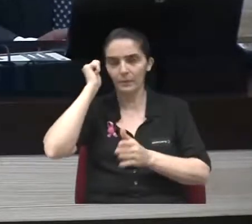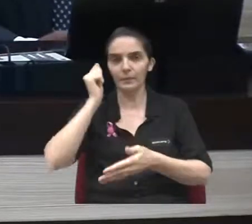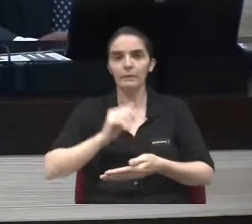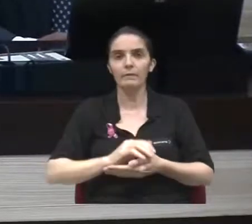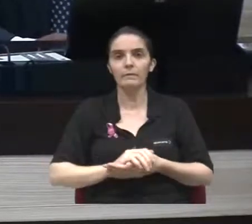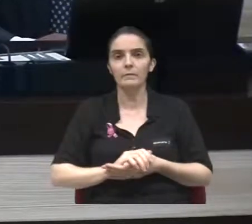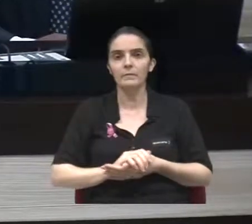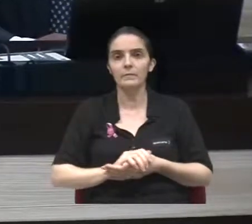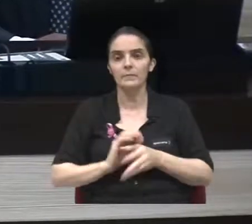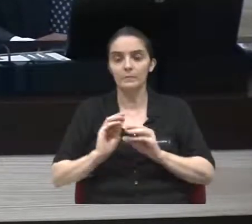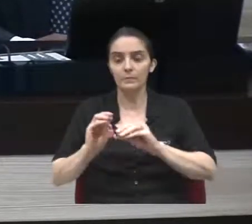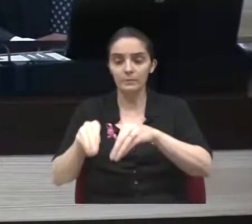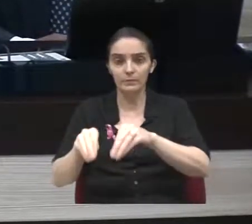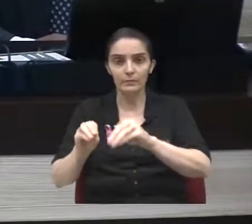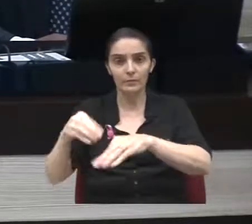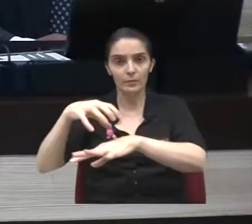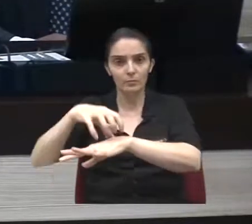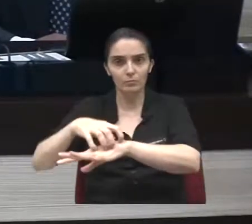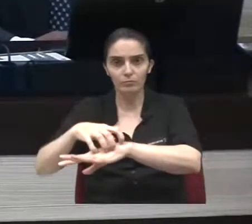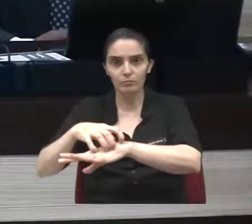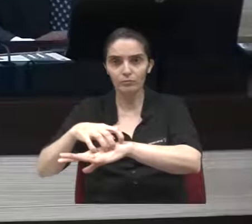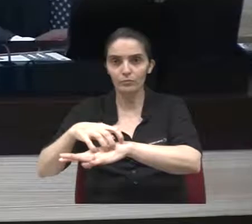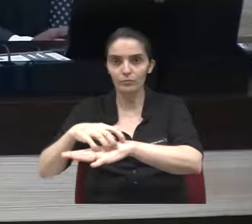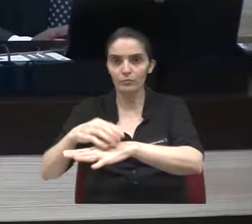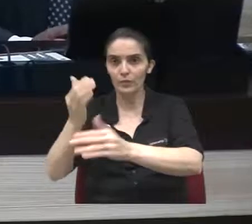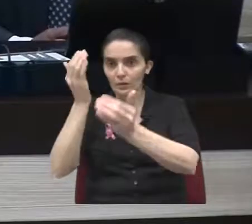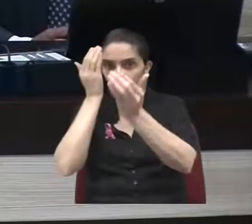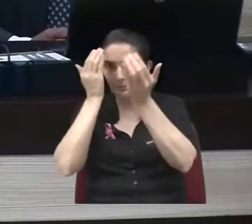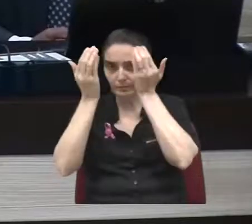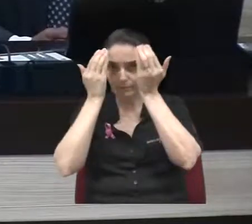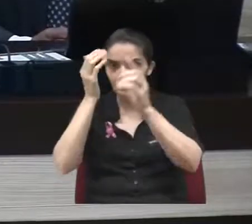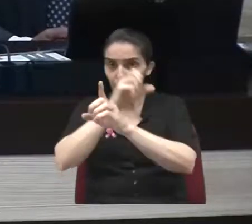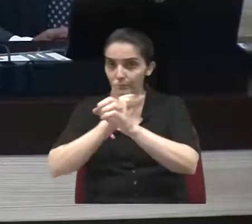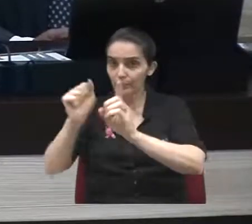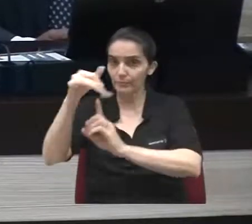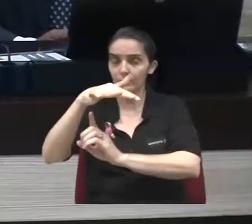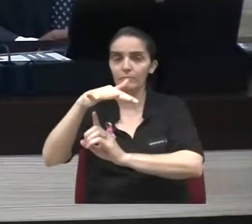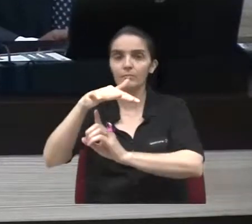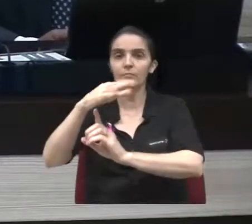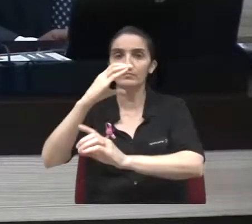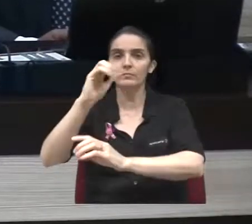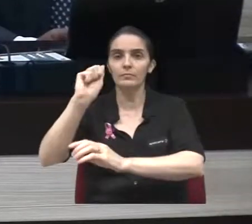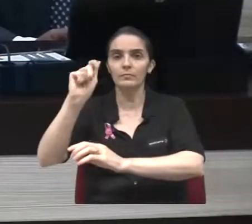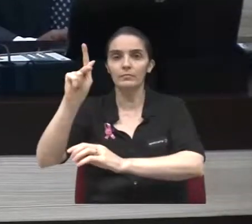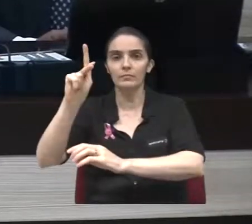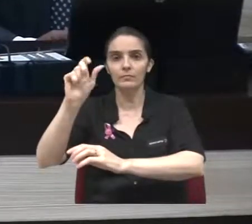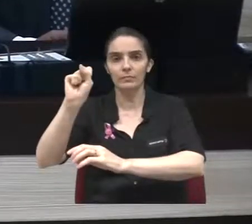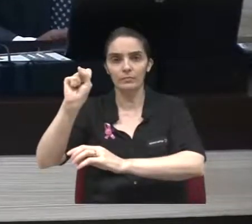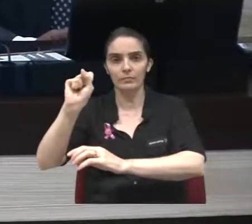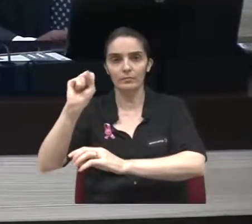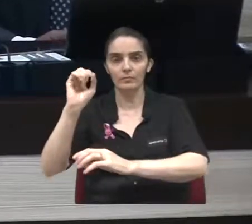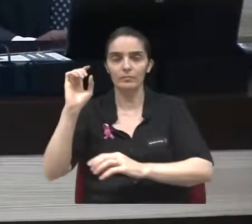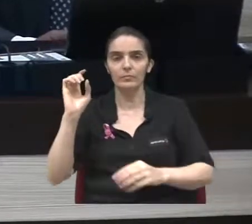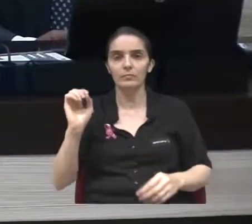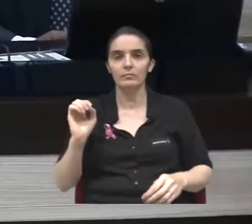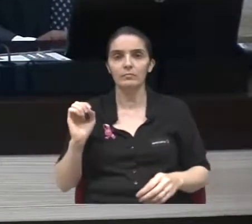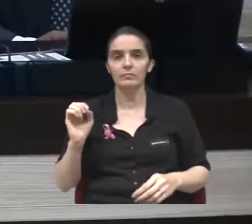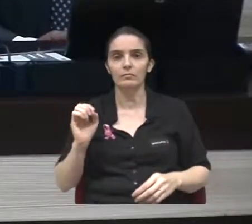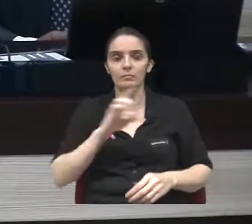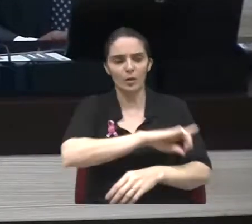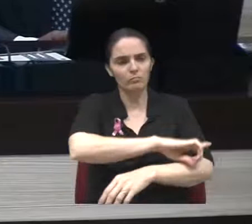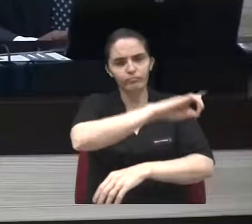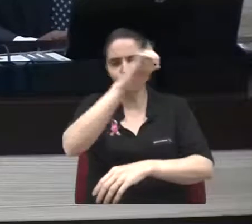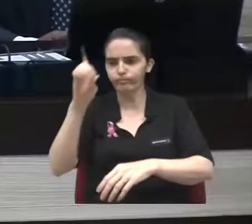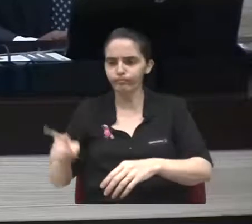do Centro de Atenção Psicossocial, CAPES 24 horas em Limeira. Autoria, vereador Wagner